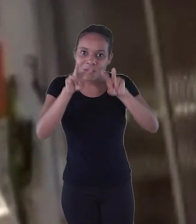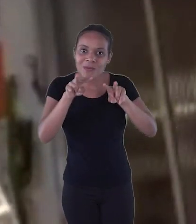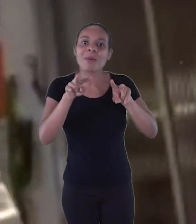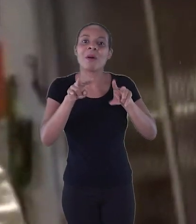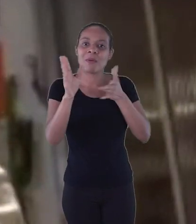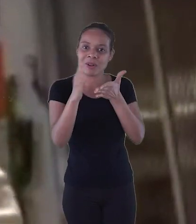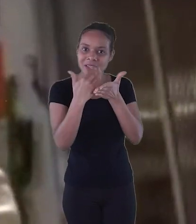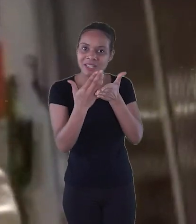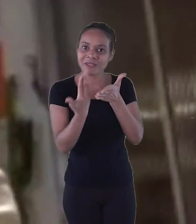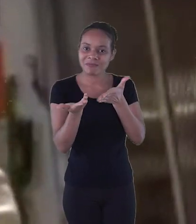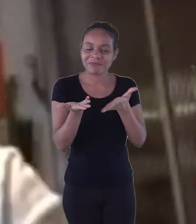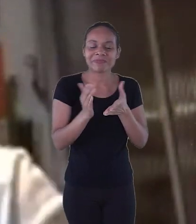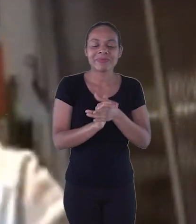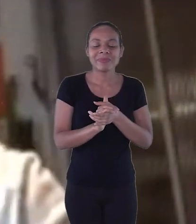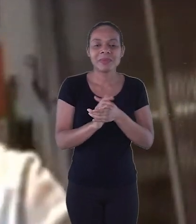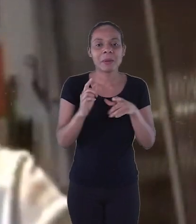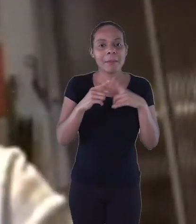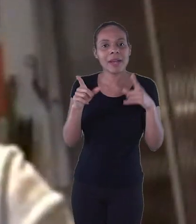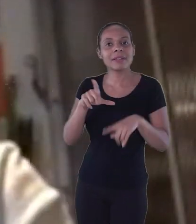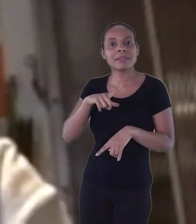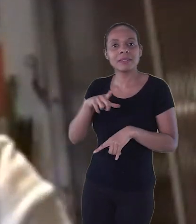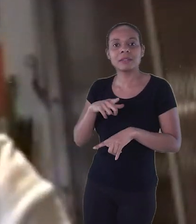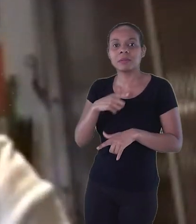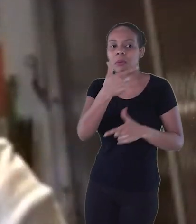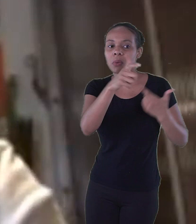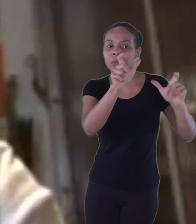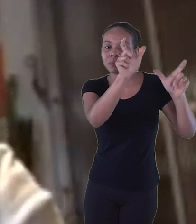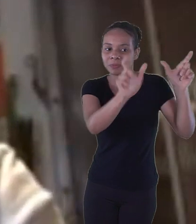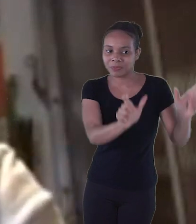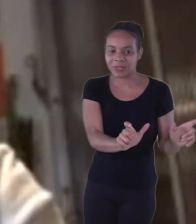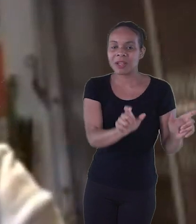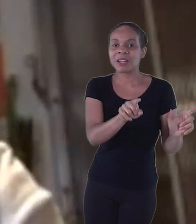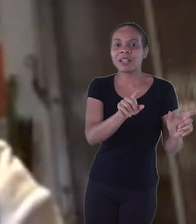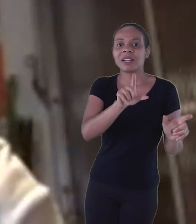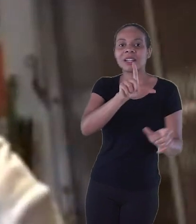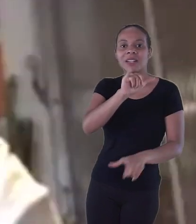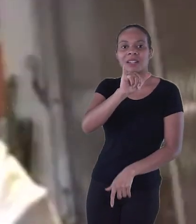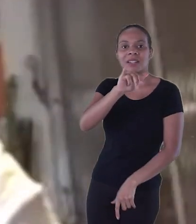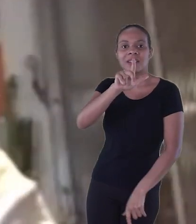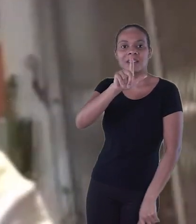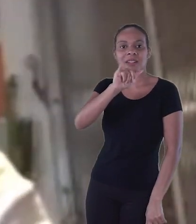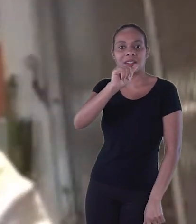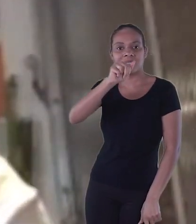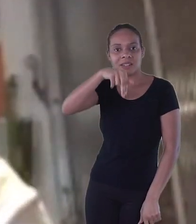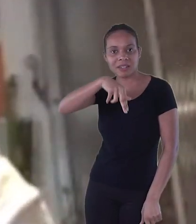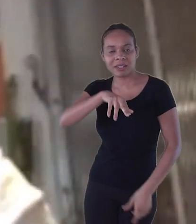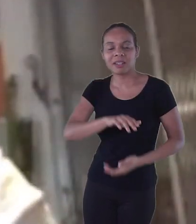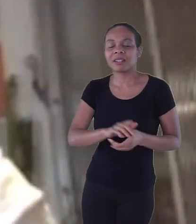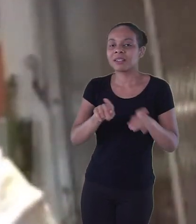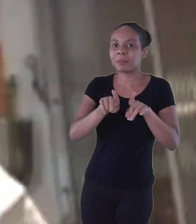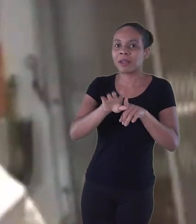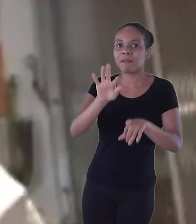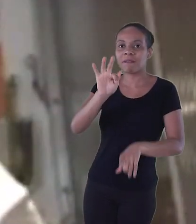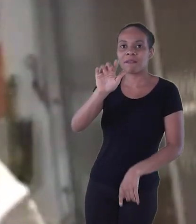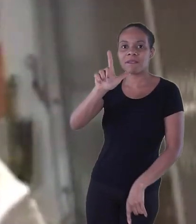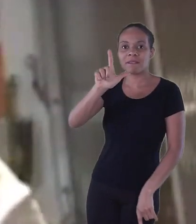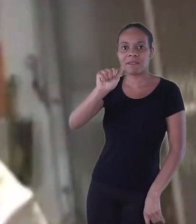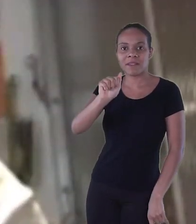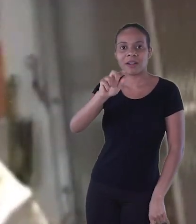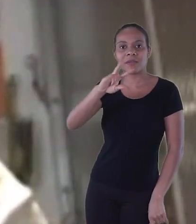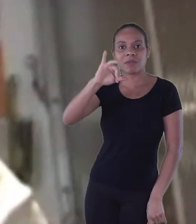e com o Flávio. A Lili e o Flávio traziam sugestões de artistas para fazer parte do livro, a gente